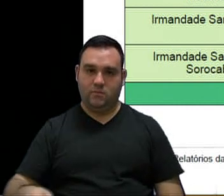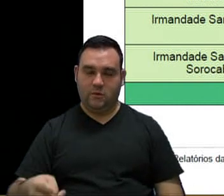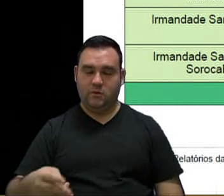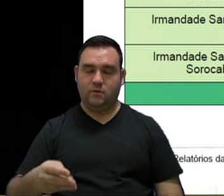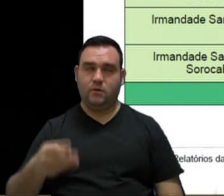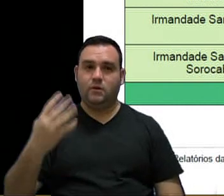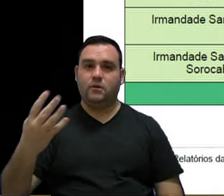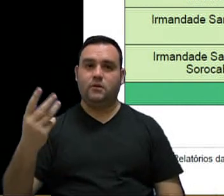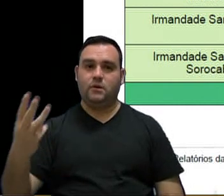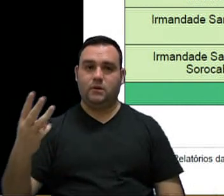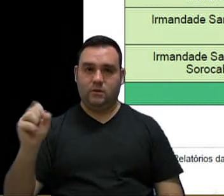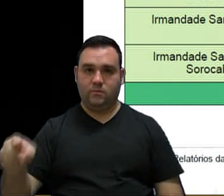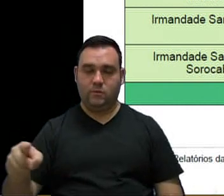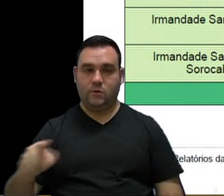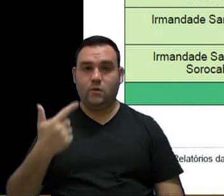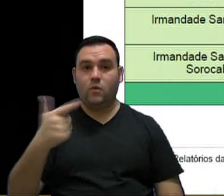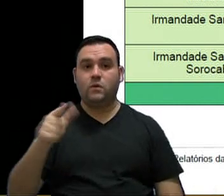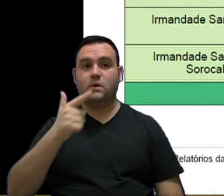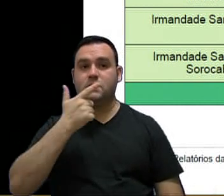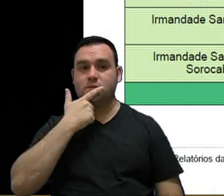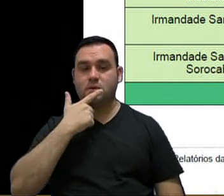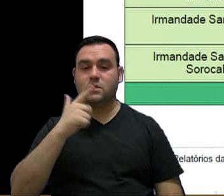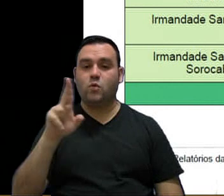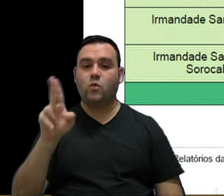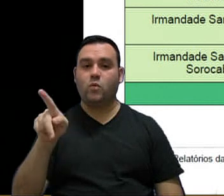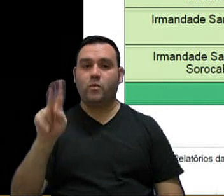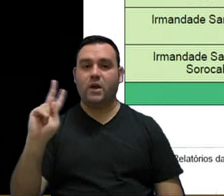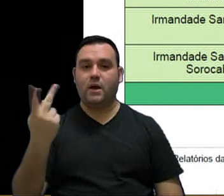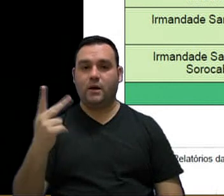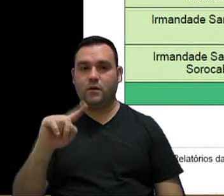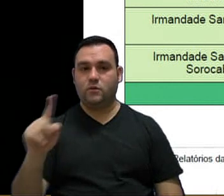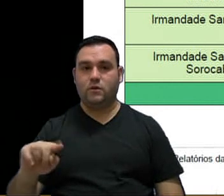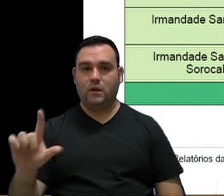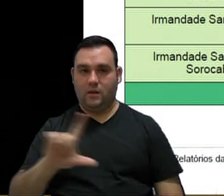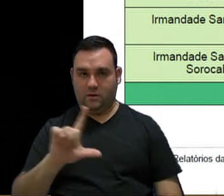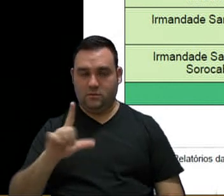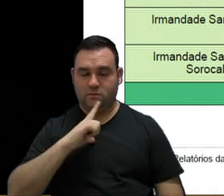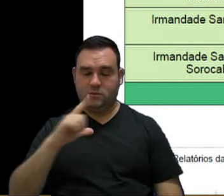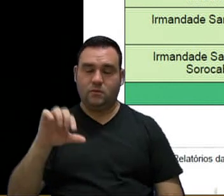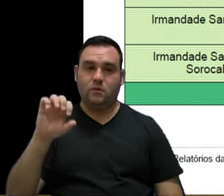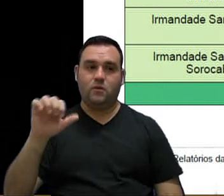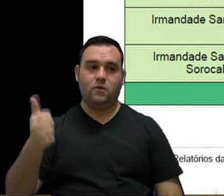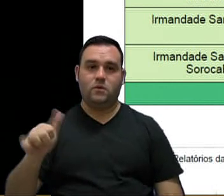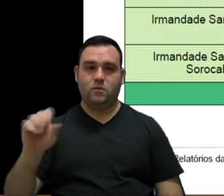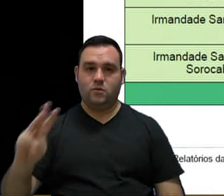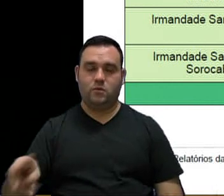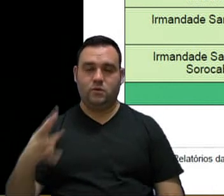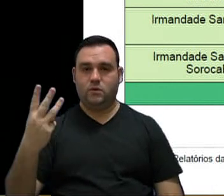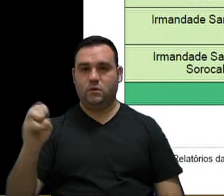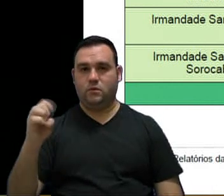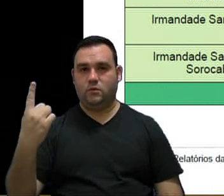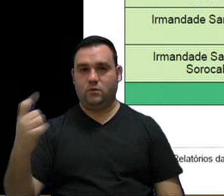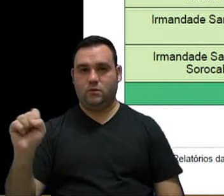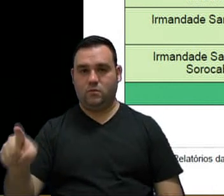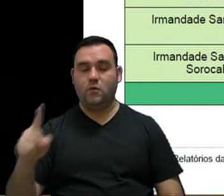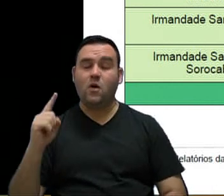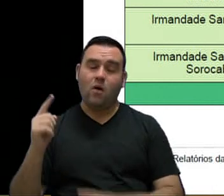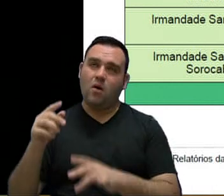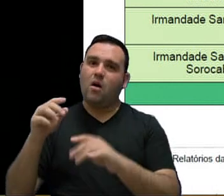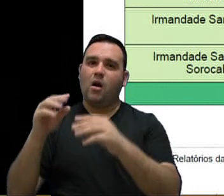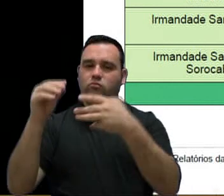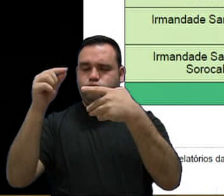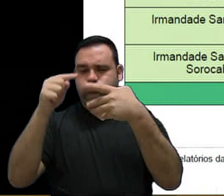e 43 mil e santa casa upa o ph zona leste 11 milhões e 381 mil